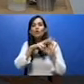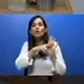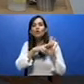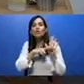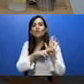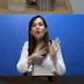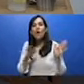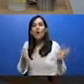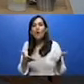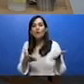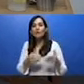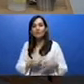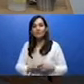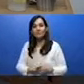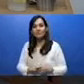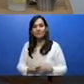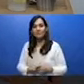hoje,